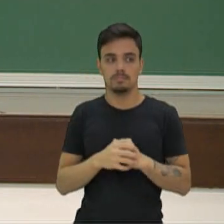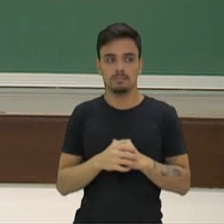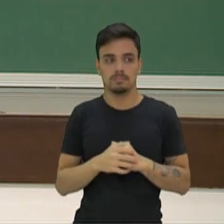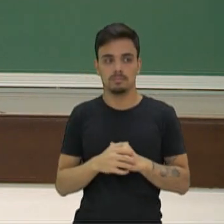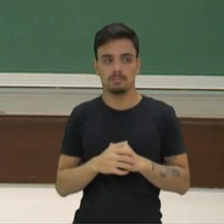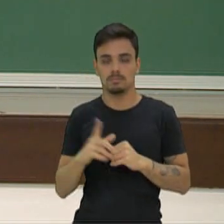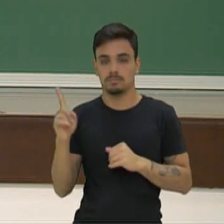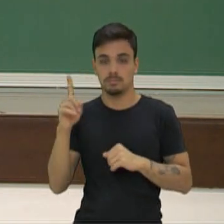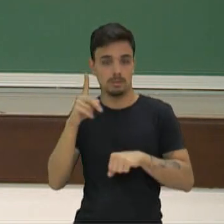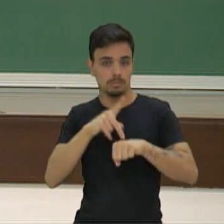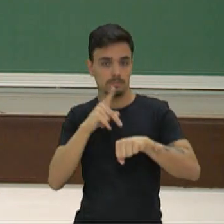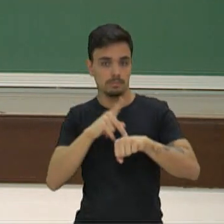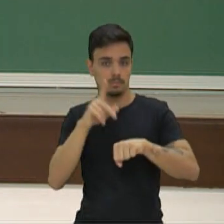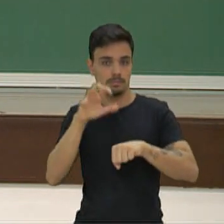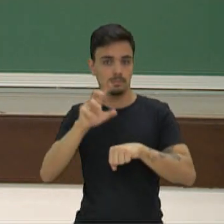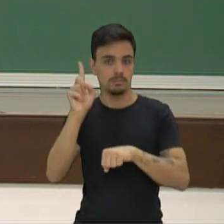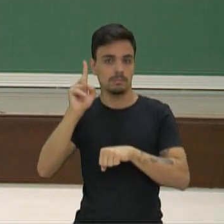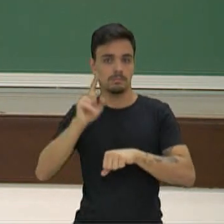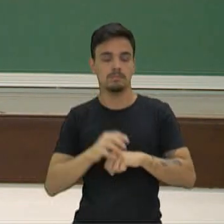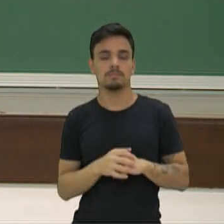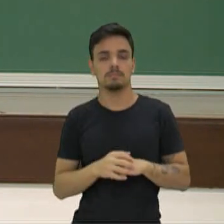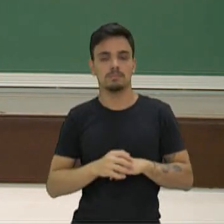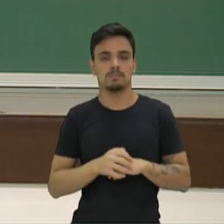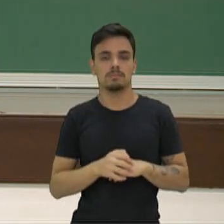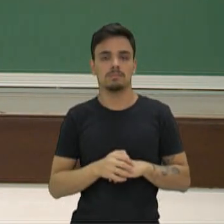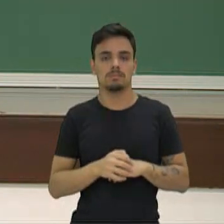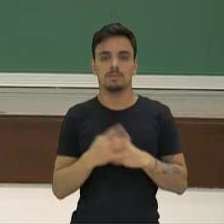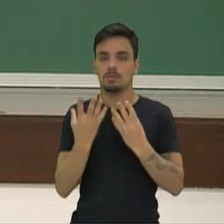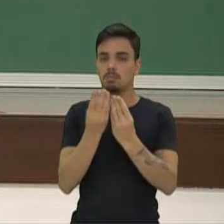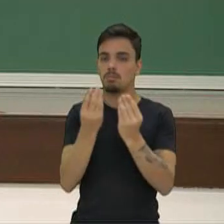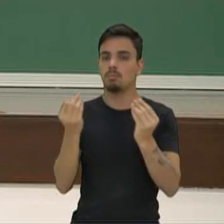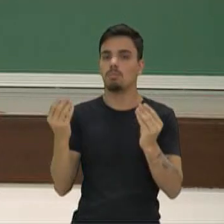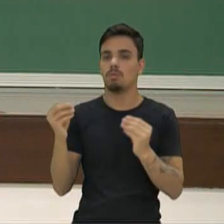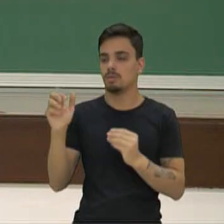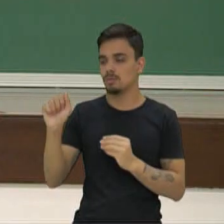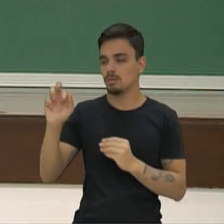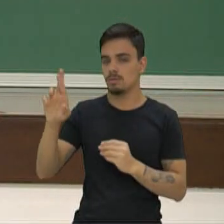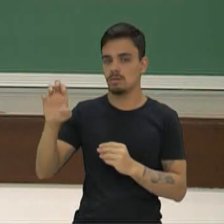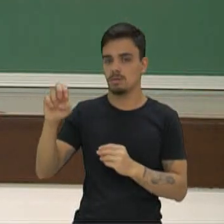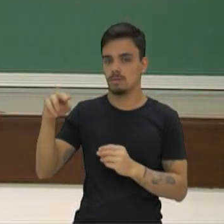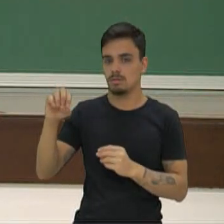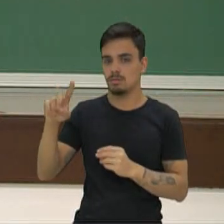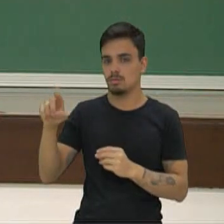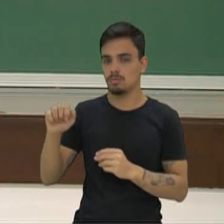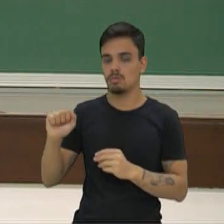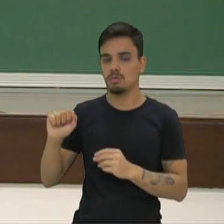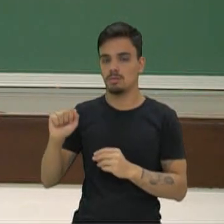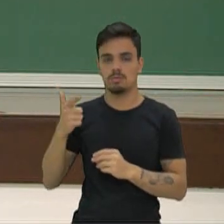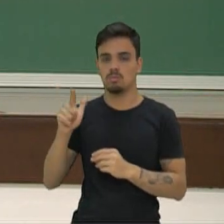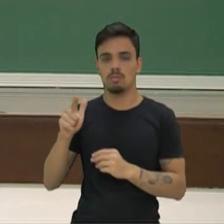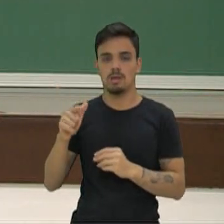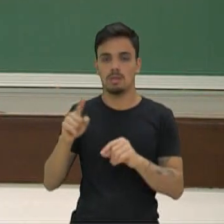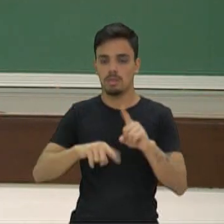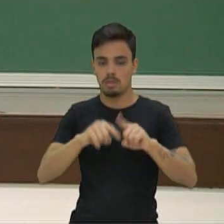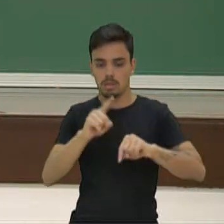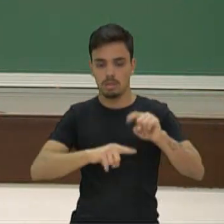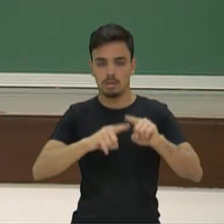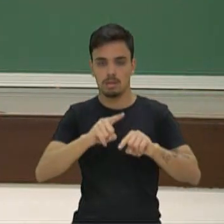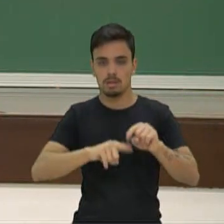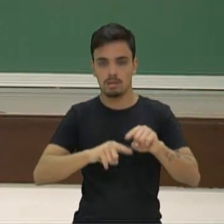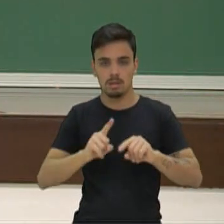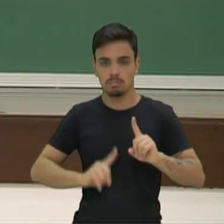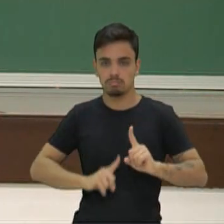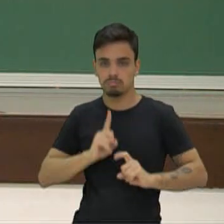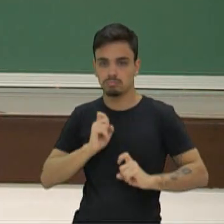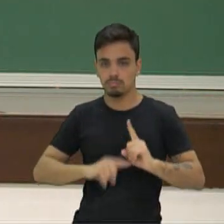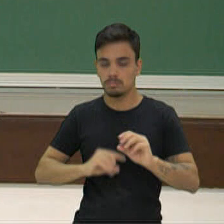esse tipo de rocha aqui, quando ela é muito arenosa, não tem matéria orgânica. É o que acontece com a Amazônia, tem pouca matéria